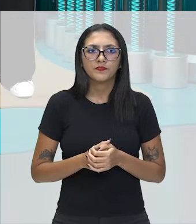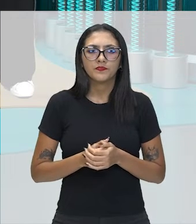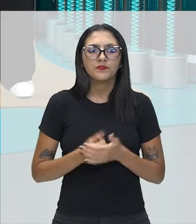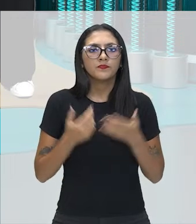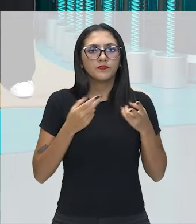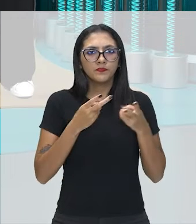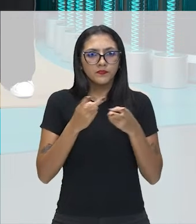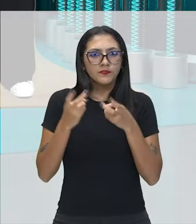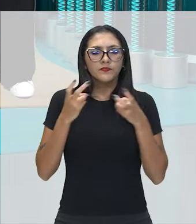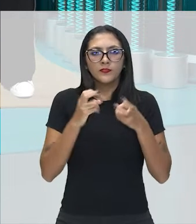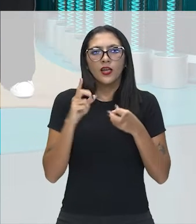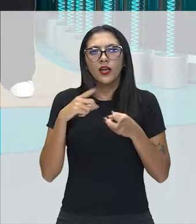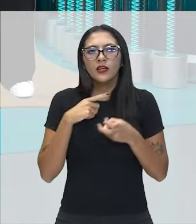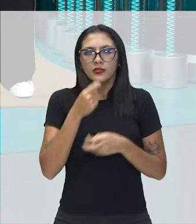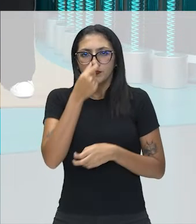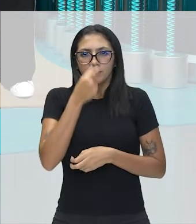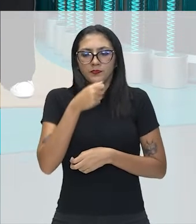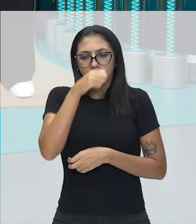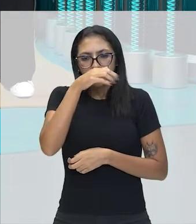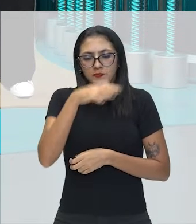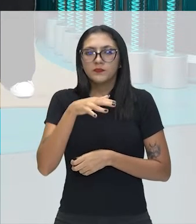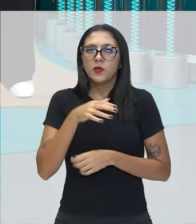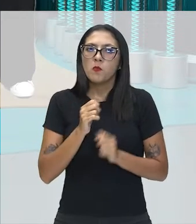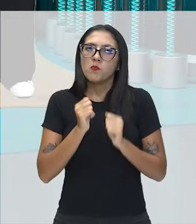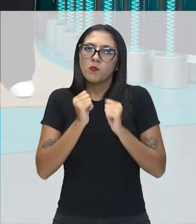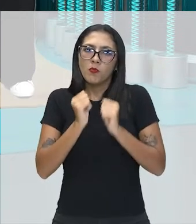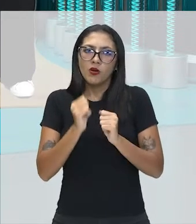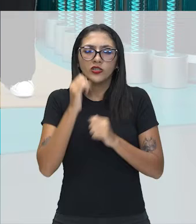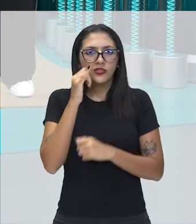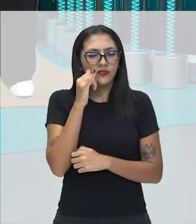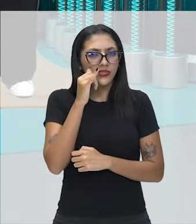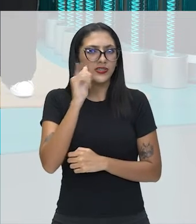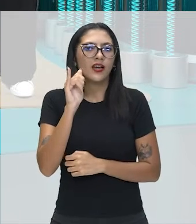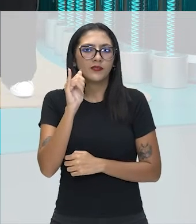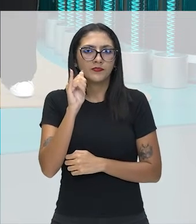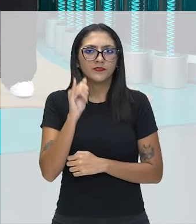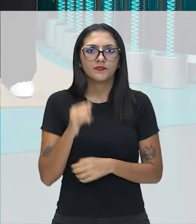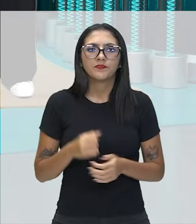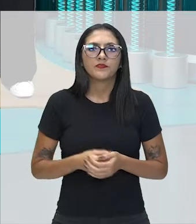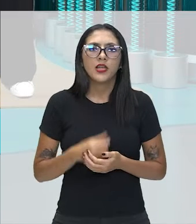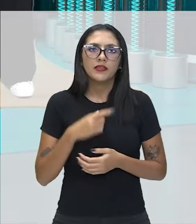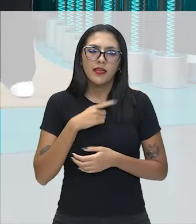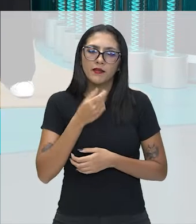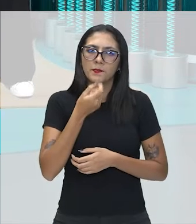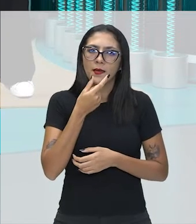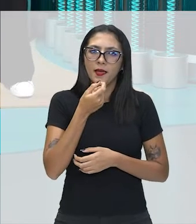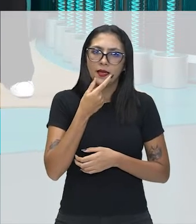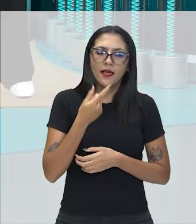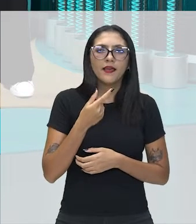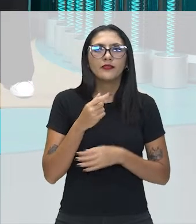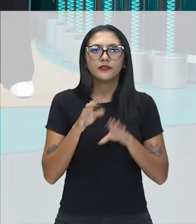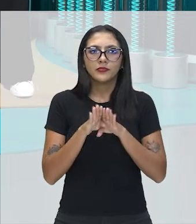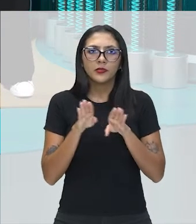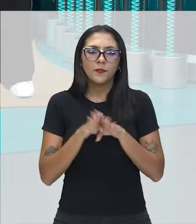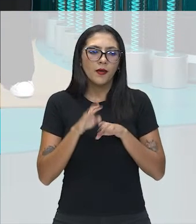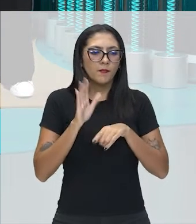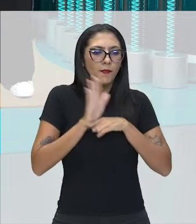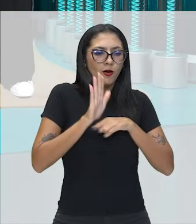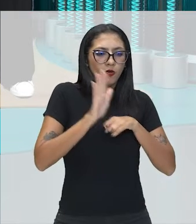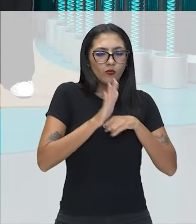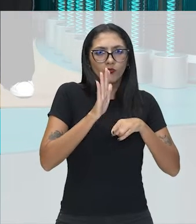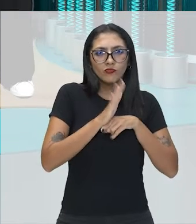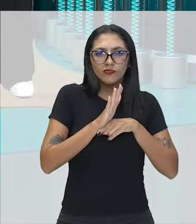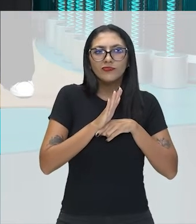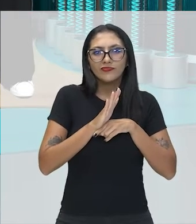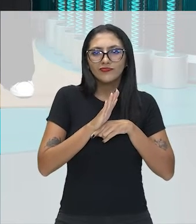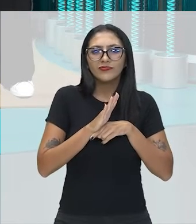nasais, elas podem sempre ser estancadas, né? Tem remédio para isso, tem atuação para fazer com que